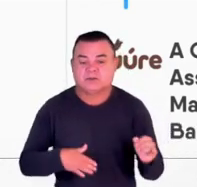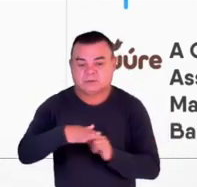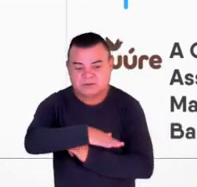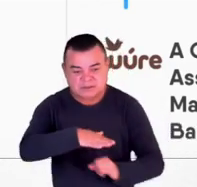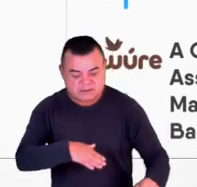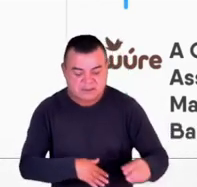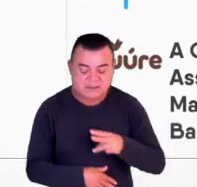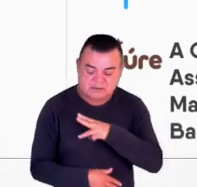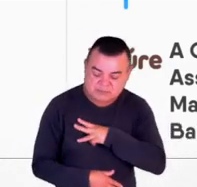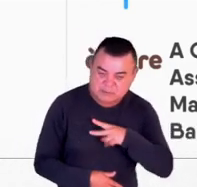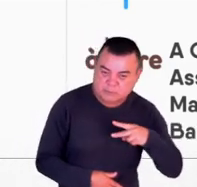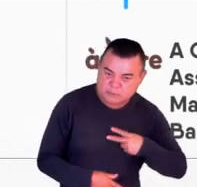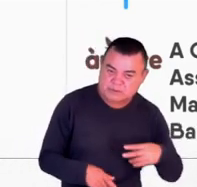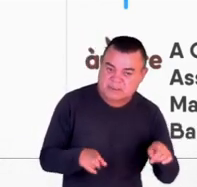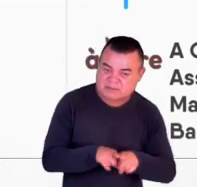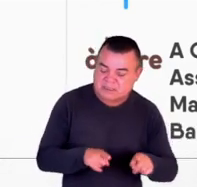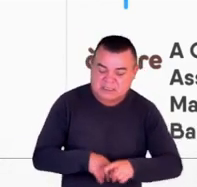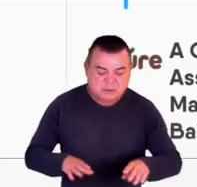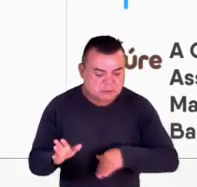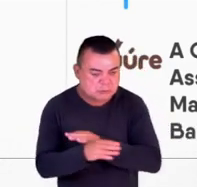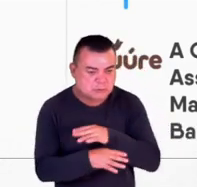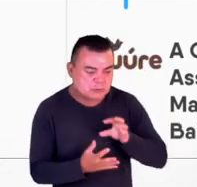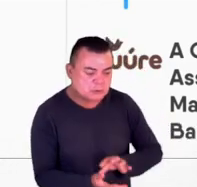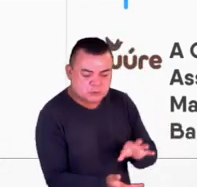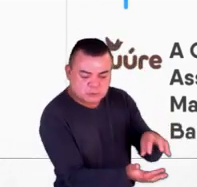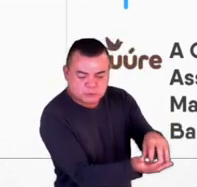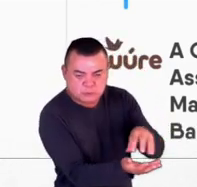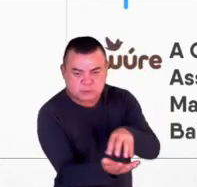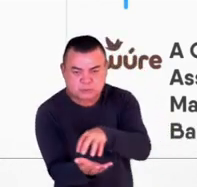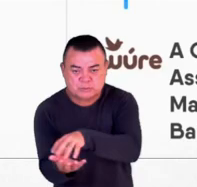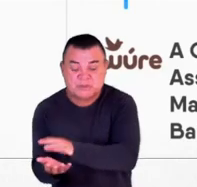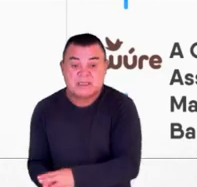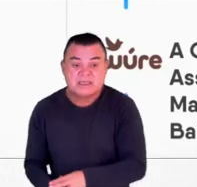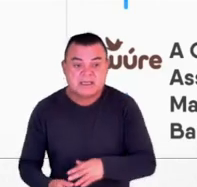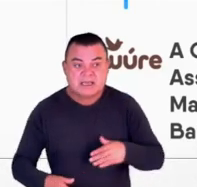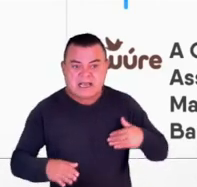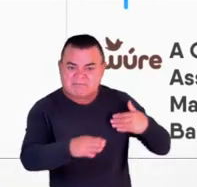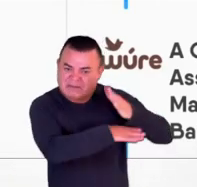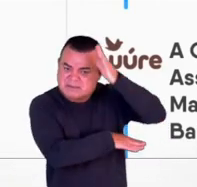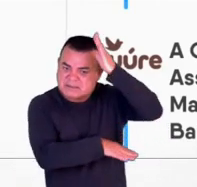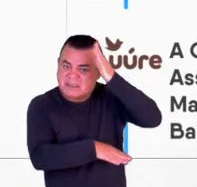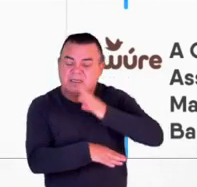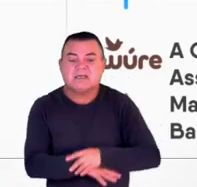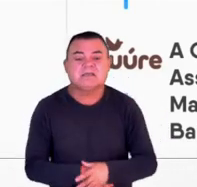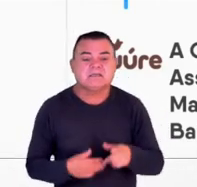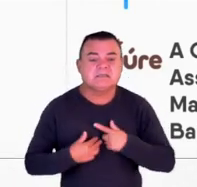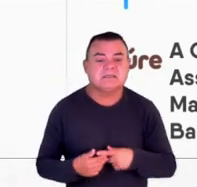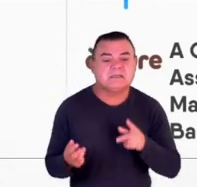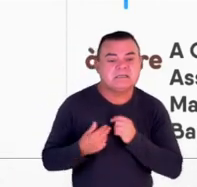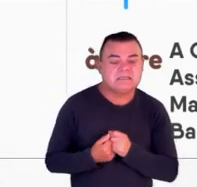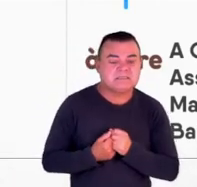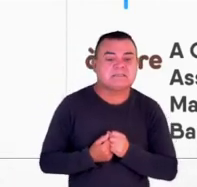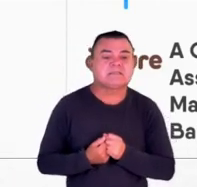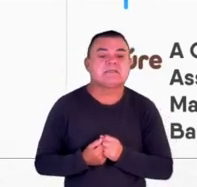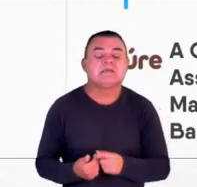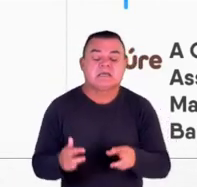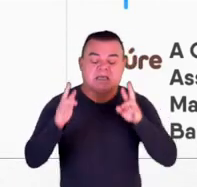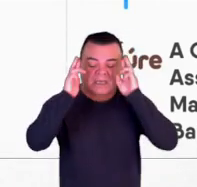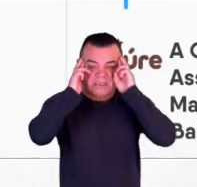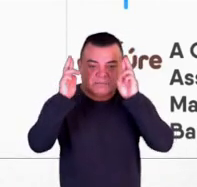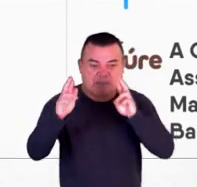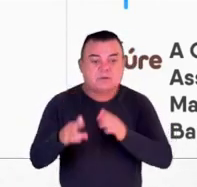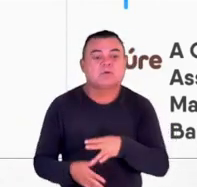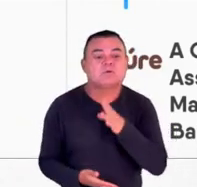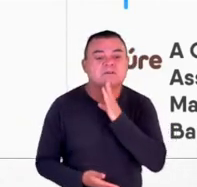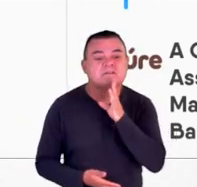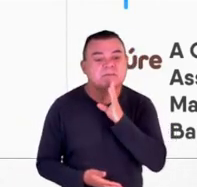Público também em todos os seus ramos eh avançar nessa perspectiva né nesse respeito ao conhecimento